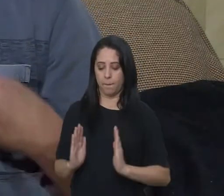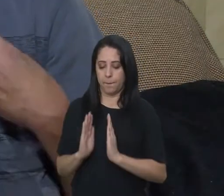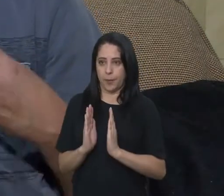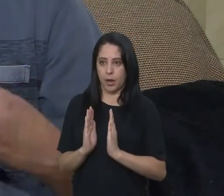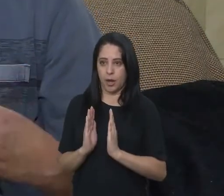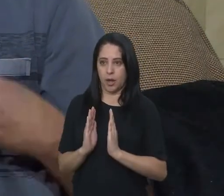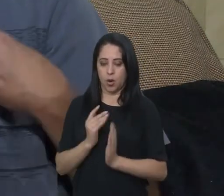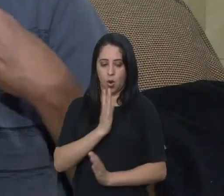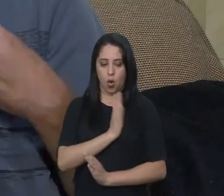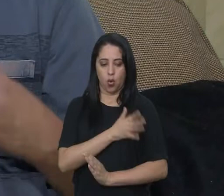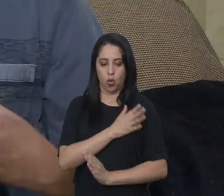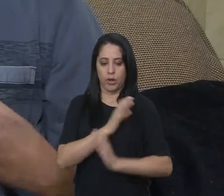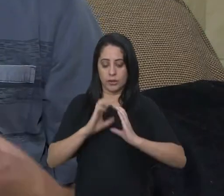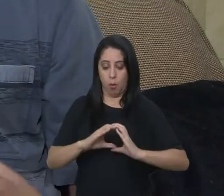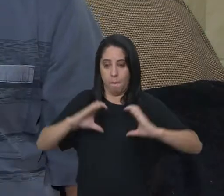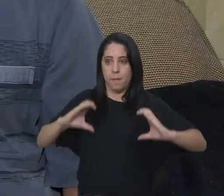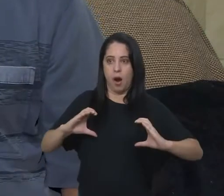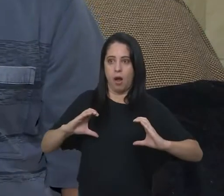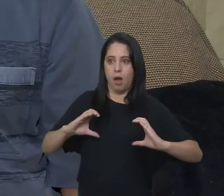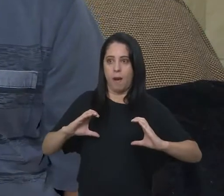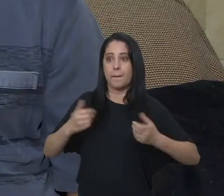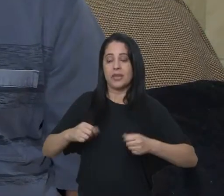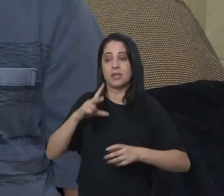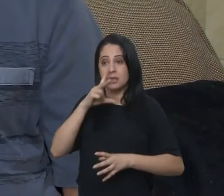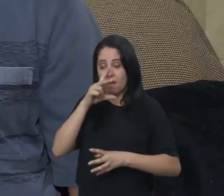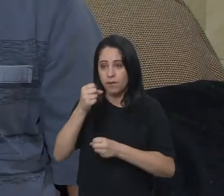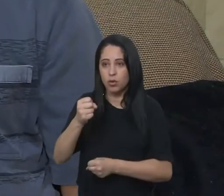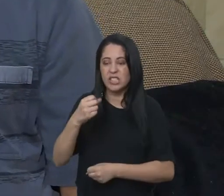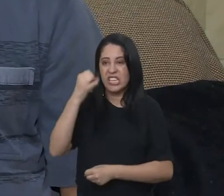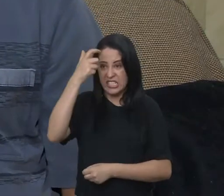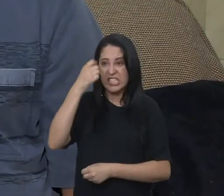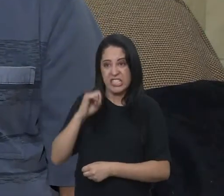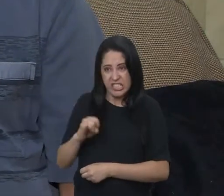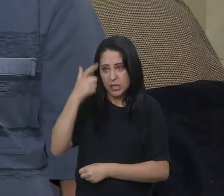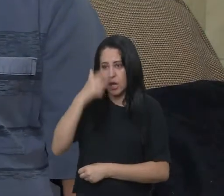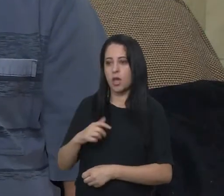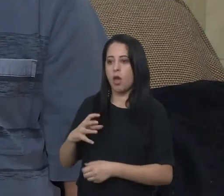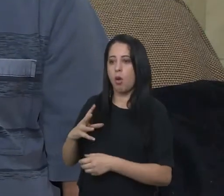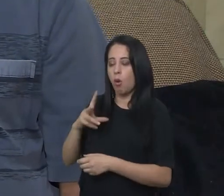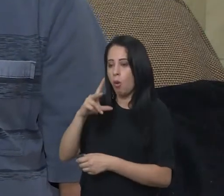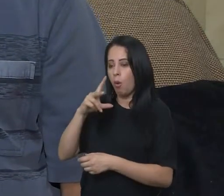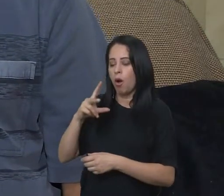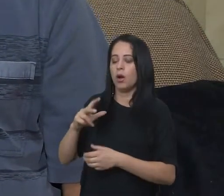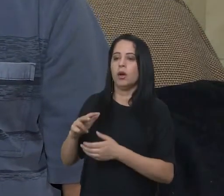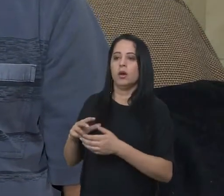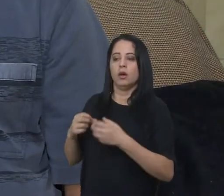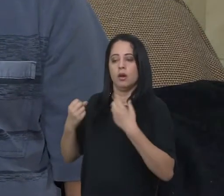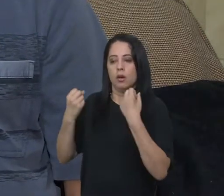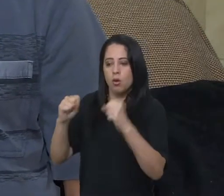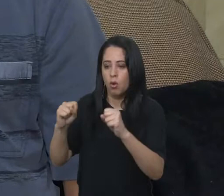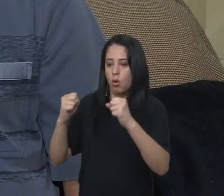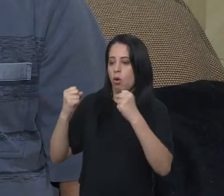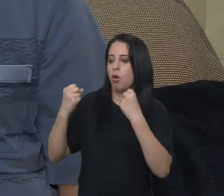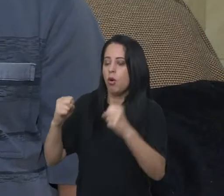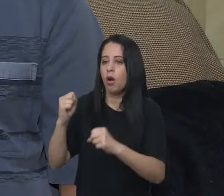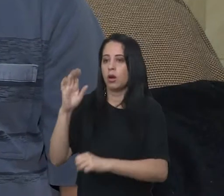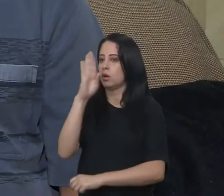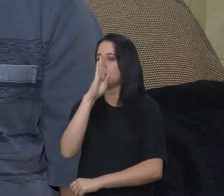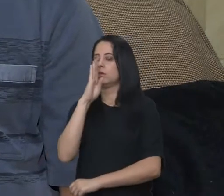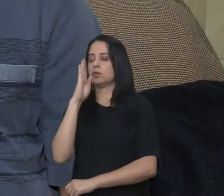sangue para bobear. Ele não tem mais essa força, então qualquer esforço mínimo, você fica até com